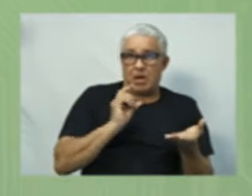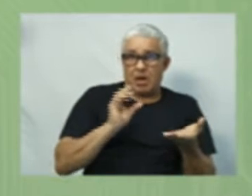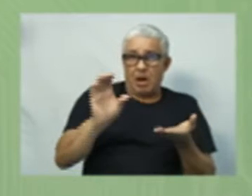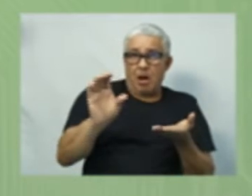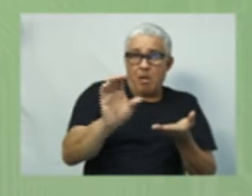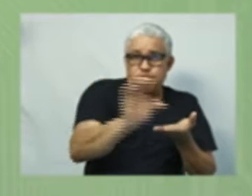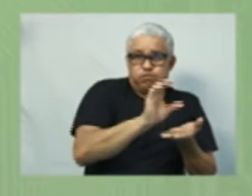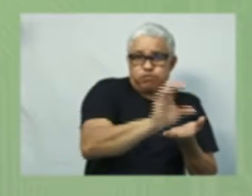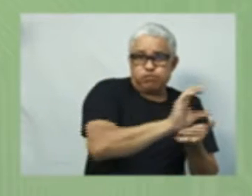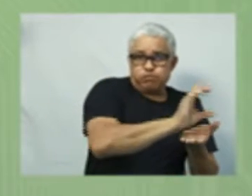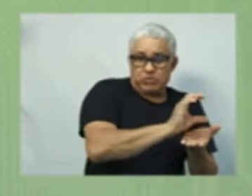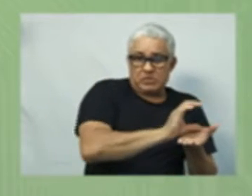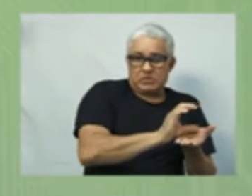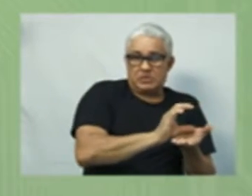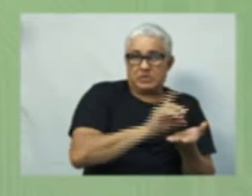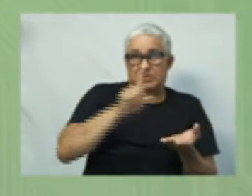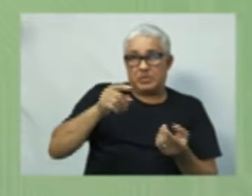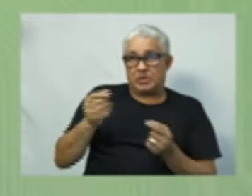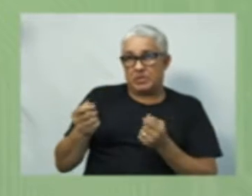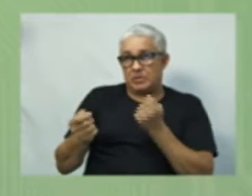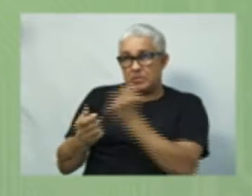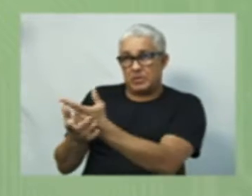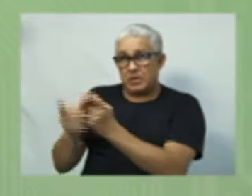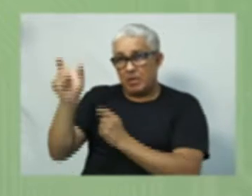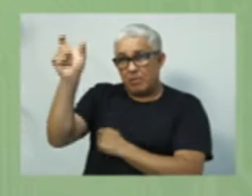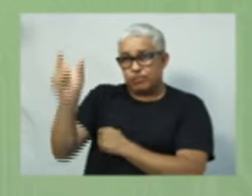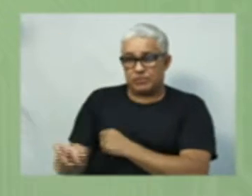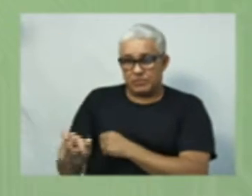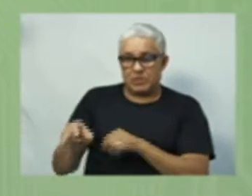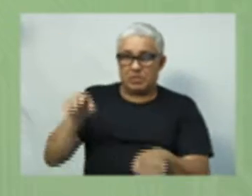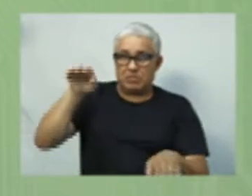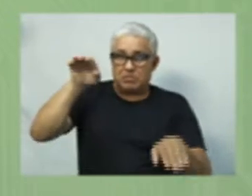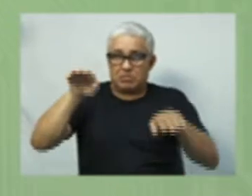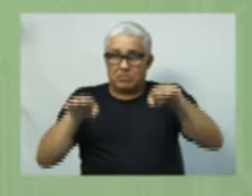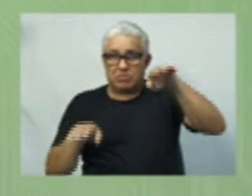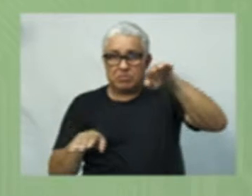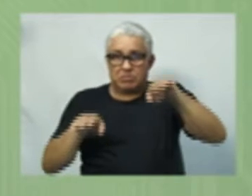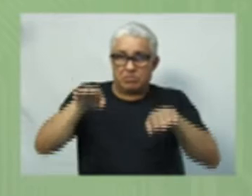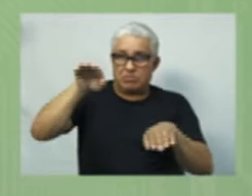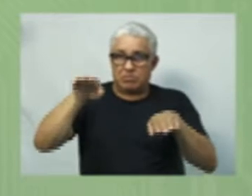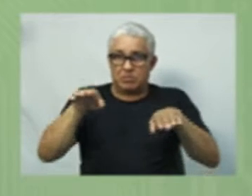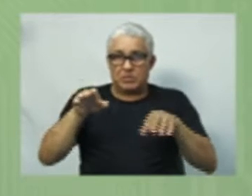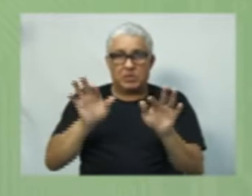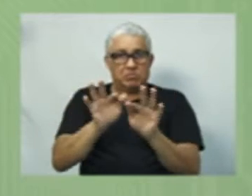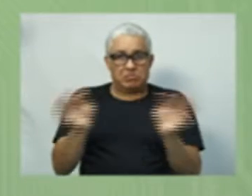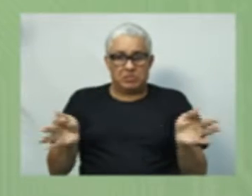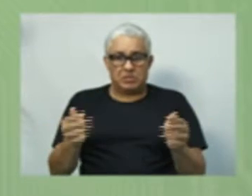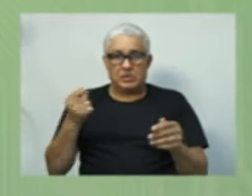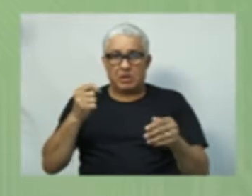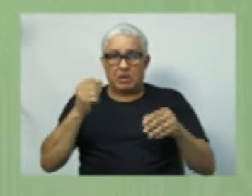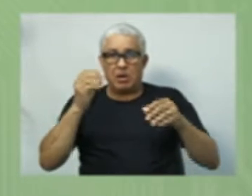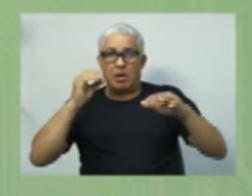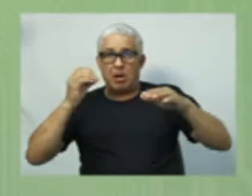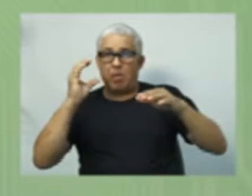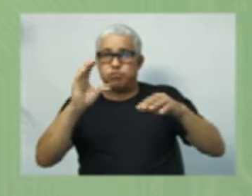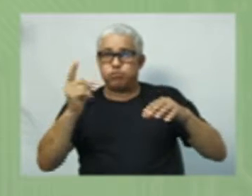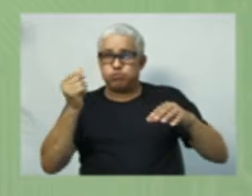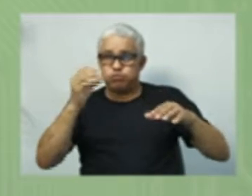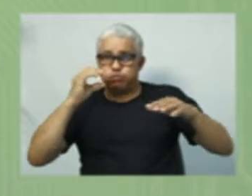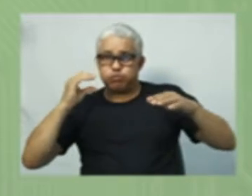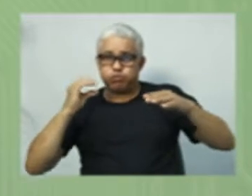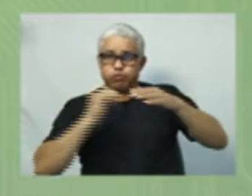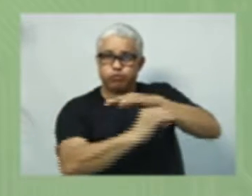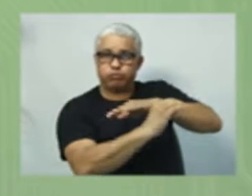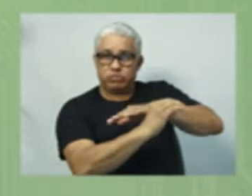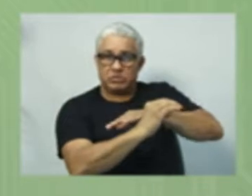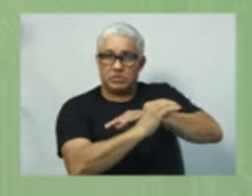lado do que gastamos desse lado, ok? A balança é simples, tem que entrar mais do que sai. Bom, não é